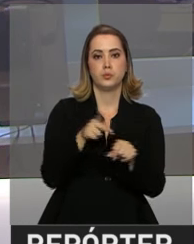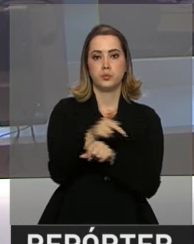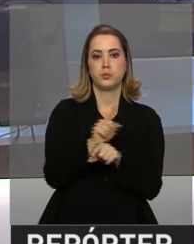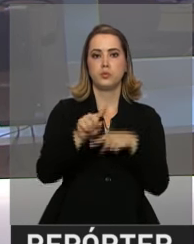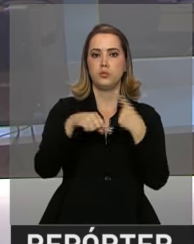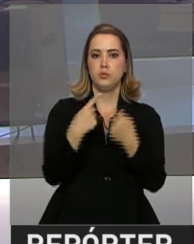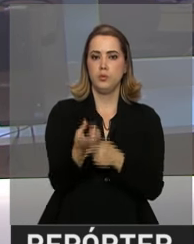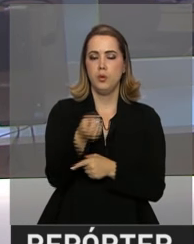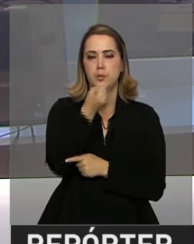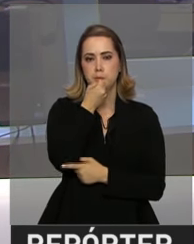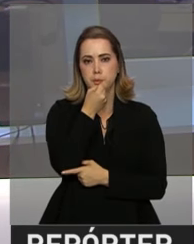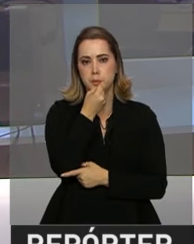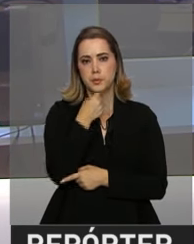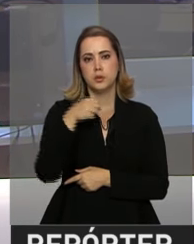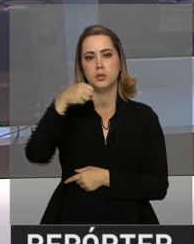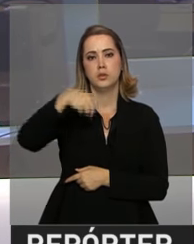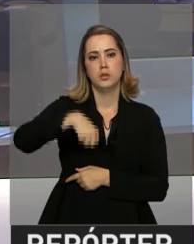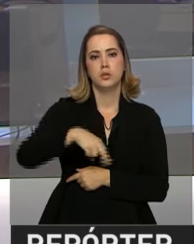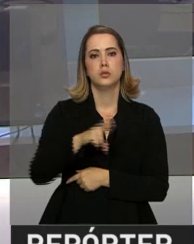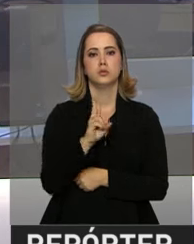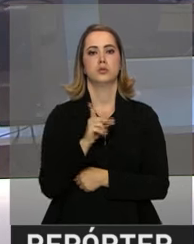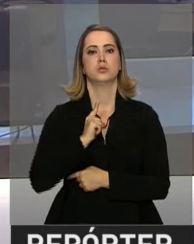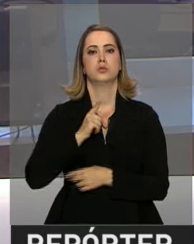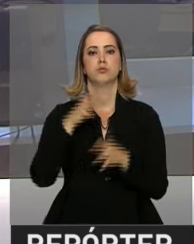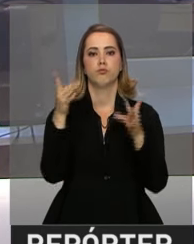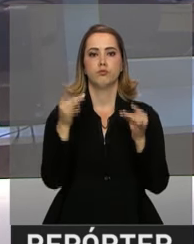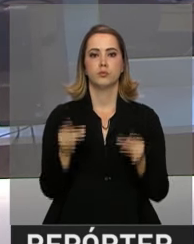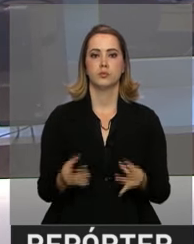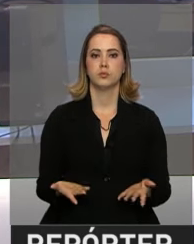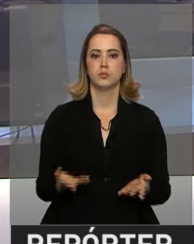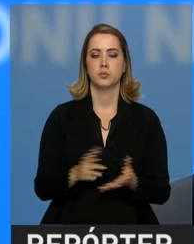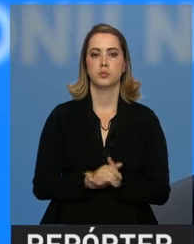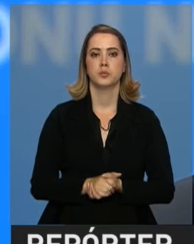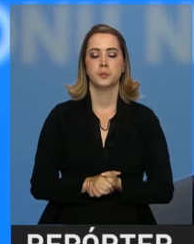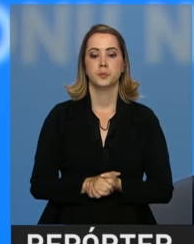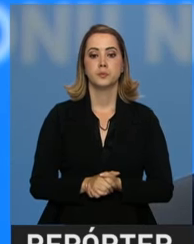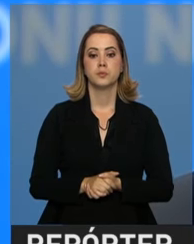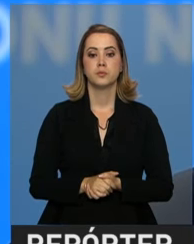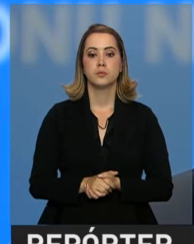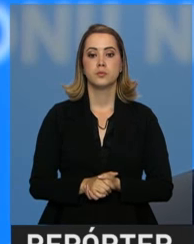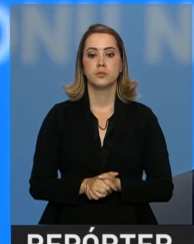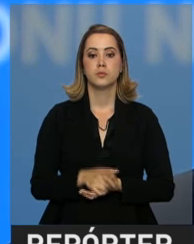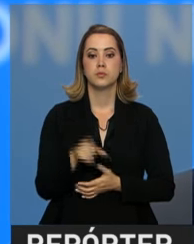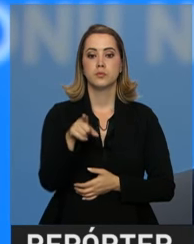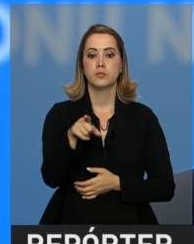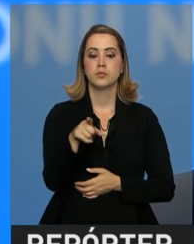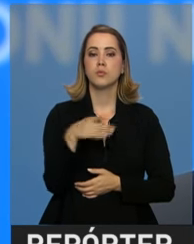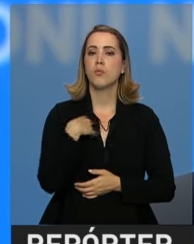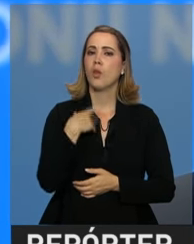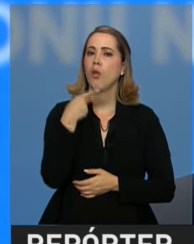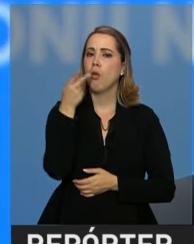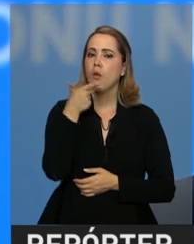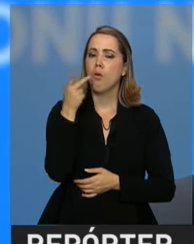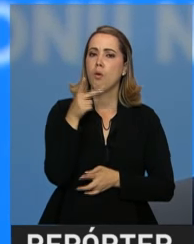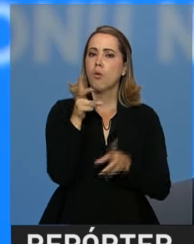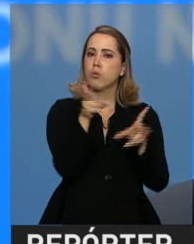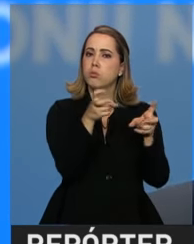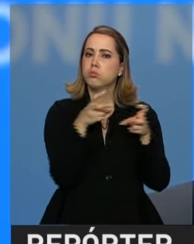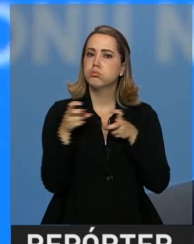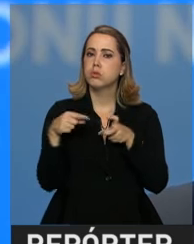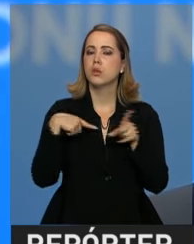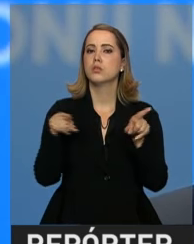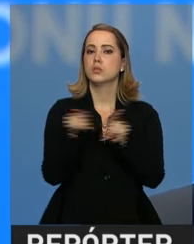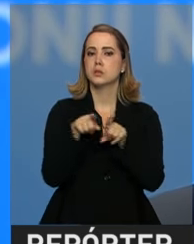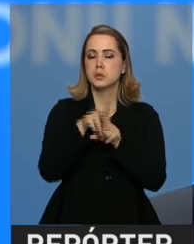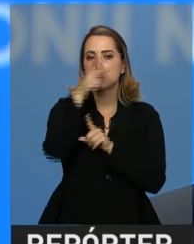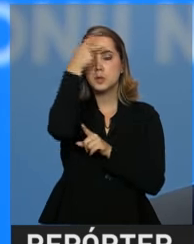onde antecipou os destaques de seu discurso na Assembleia Geral de Amanhã. Eu basicamente vou enfatizar também a questão